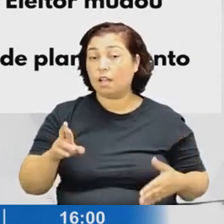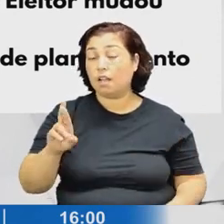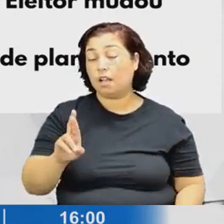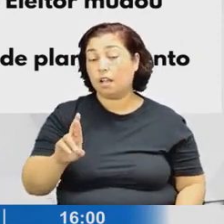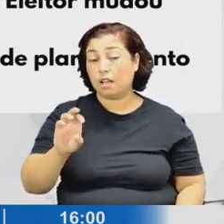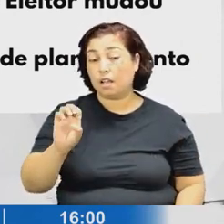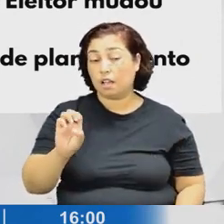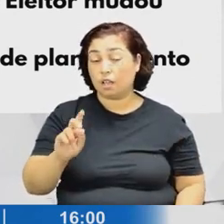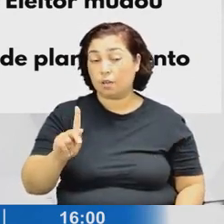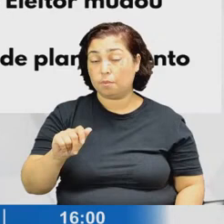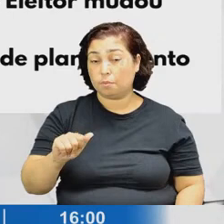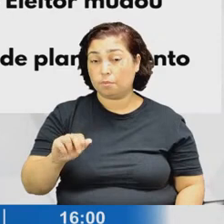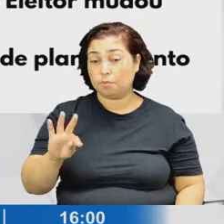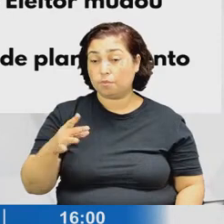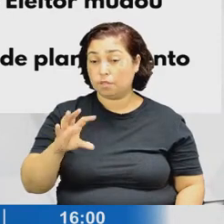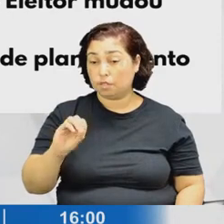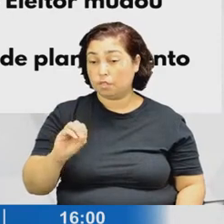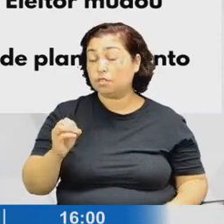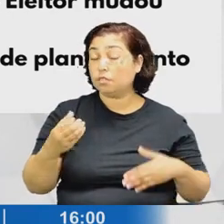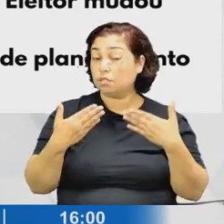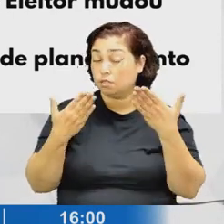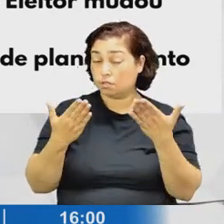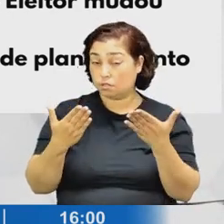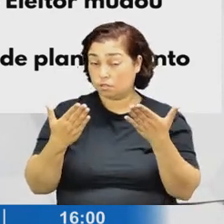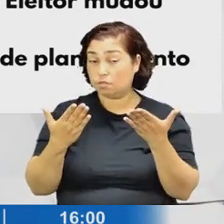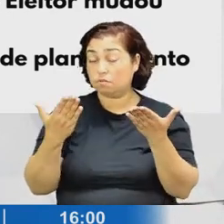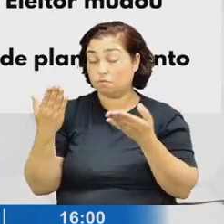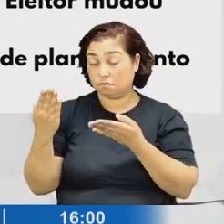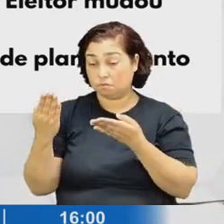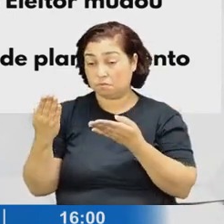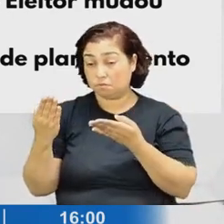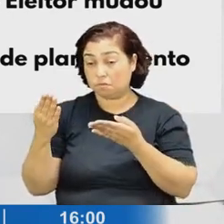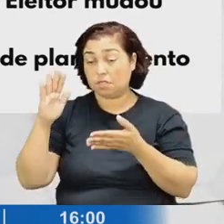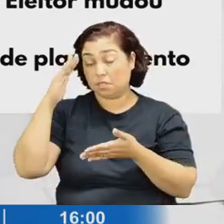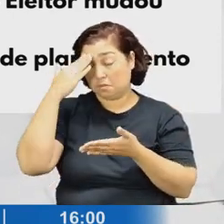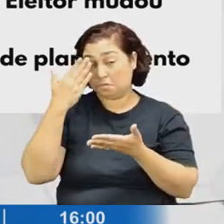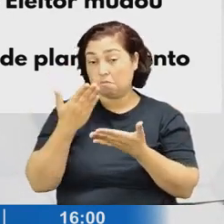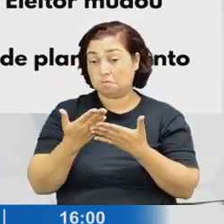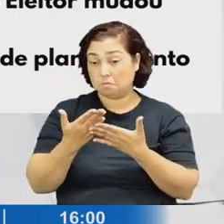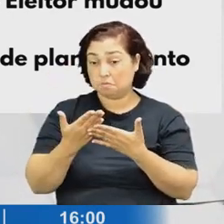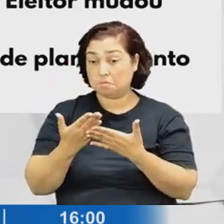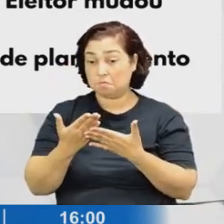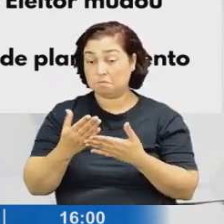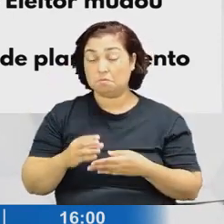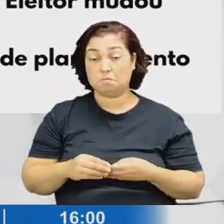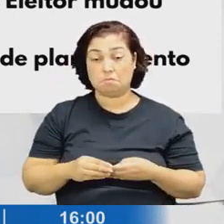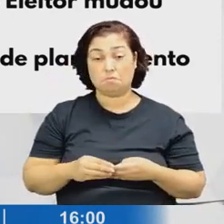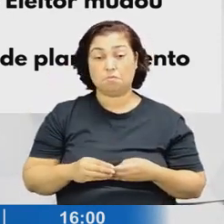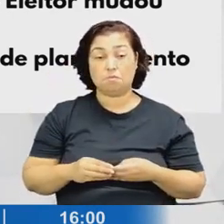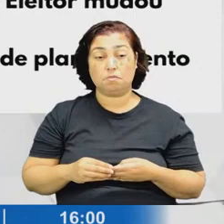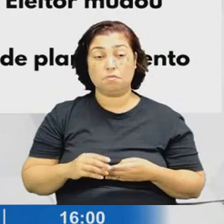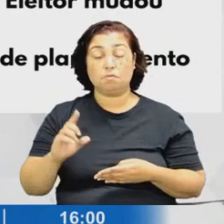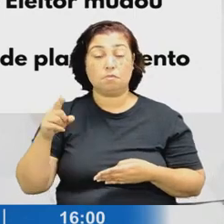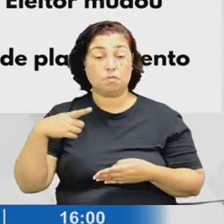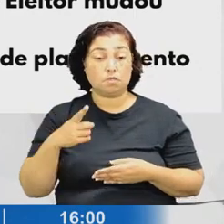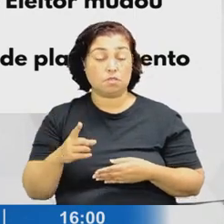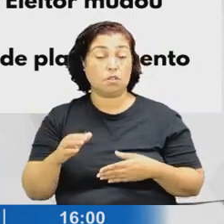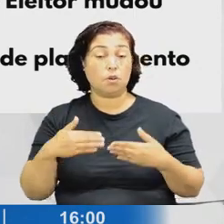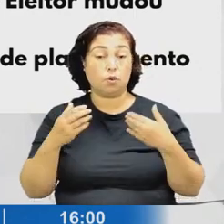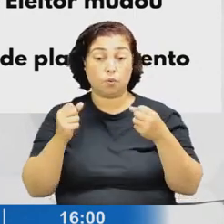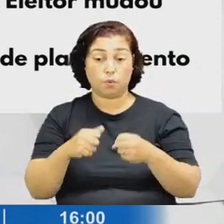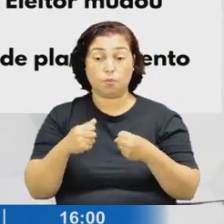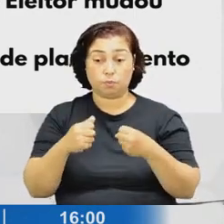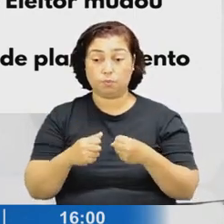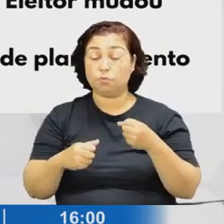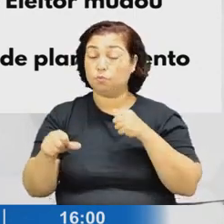e débito para que depois você possa debitar ver você acredita acredita crédito lá quando precisar de uma